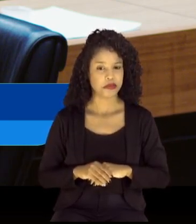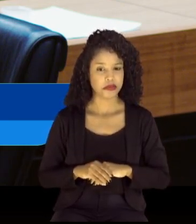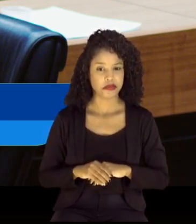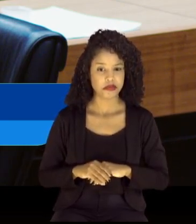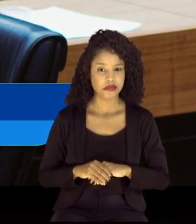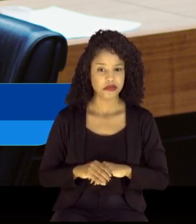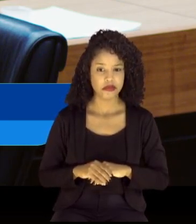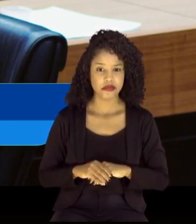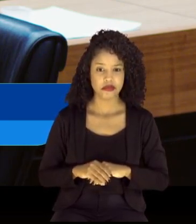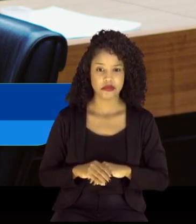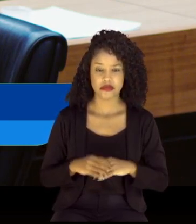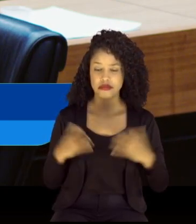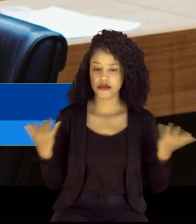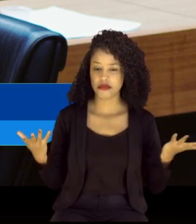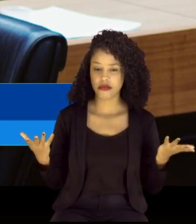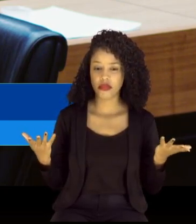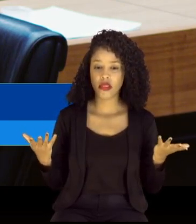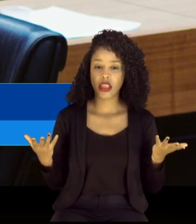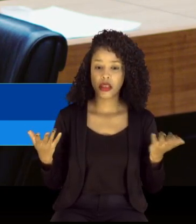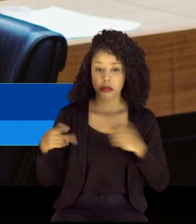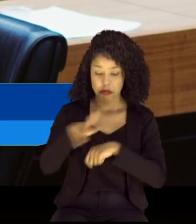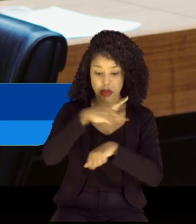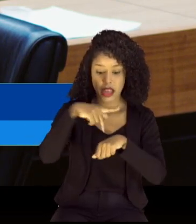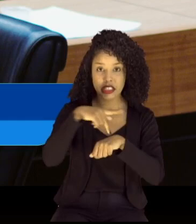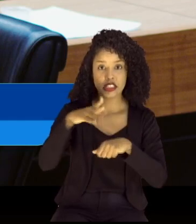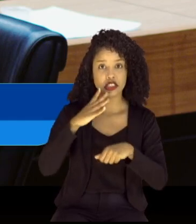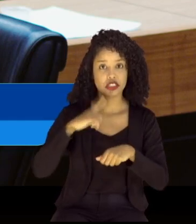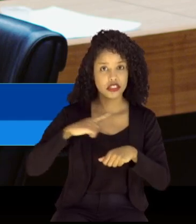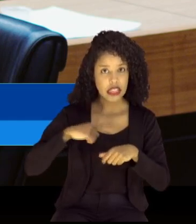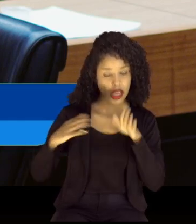domesticado, né? Enfim, o país entrando no eixo,